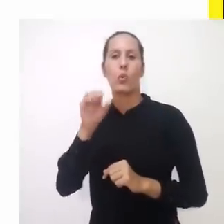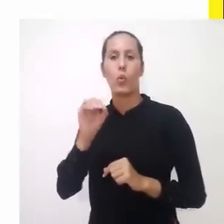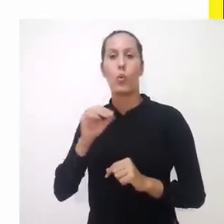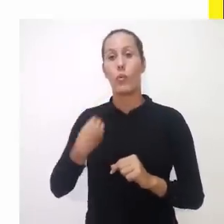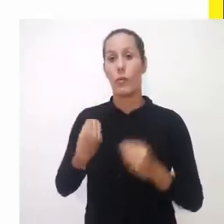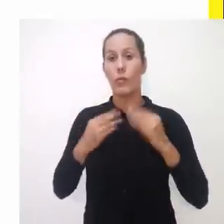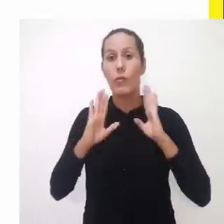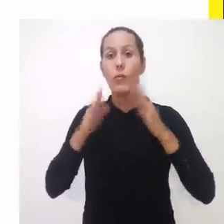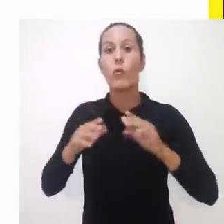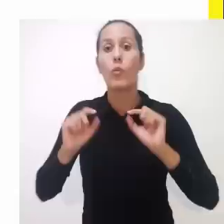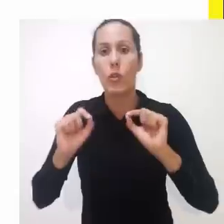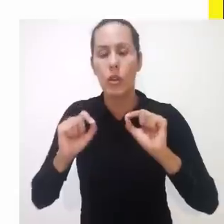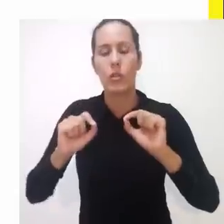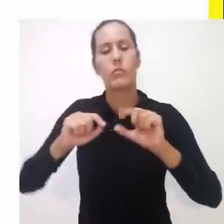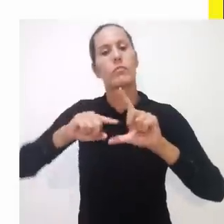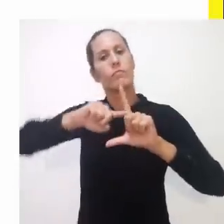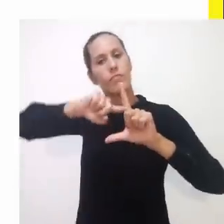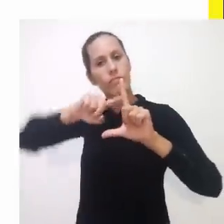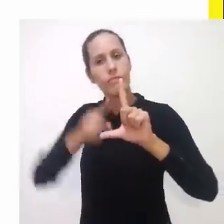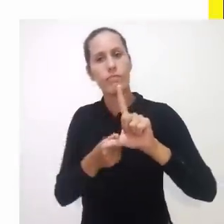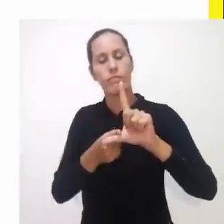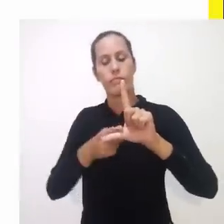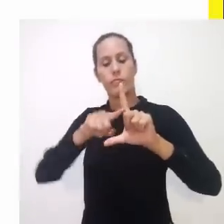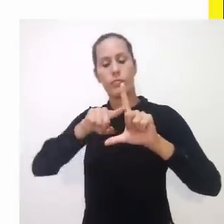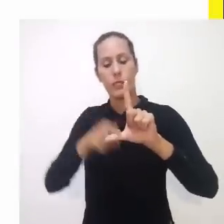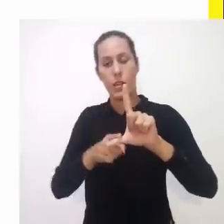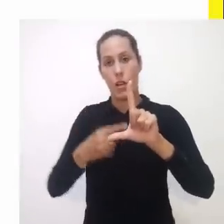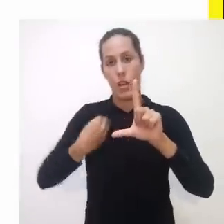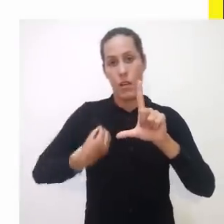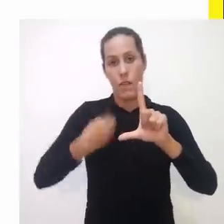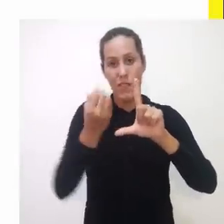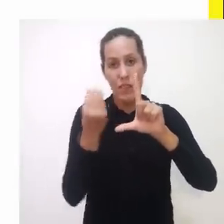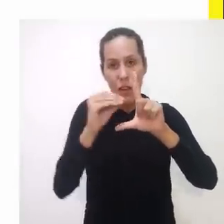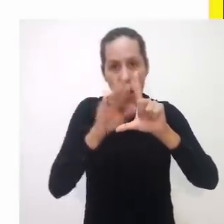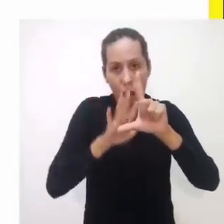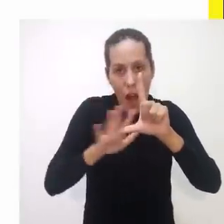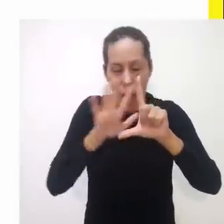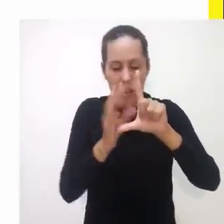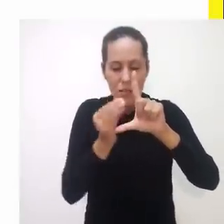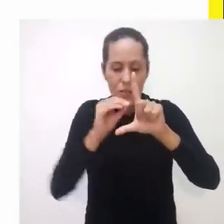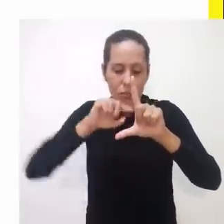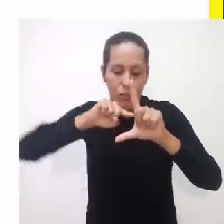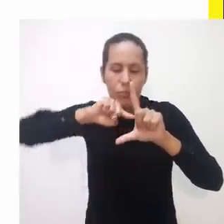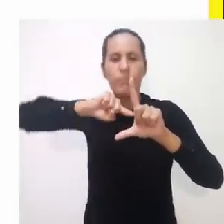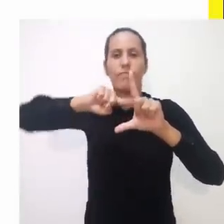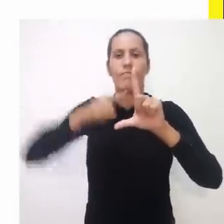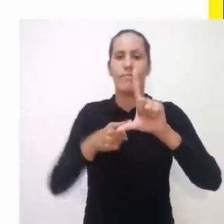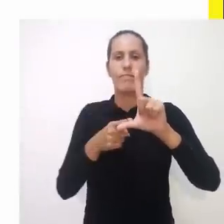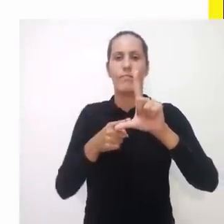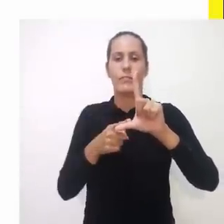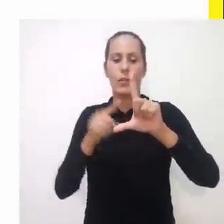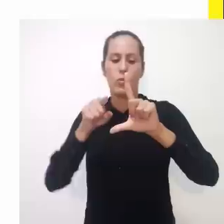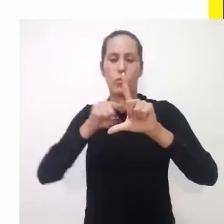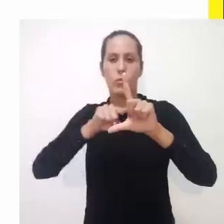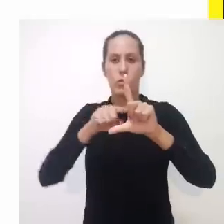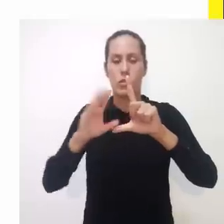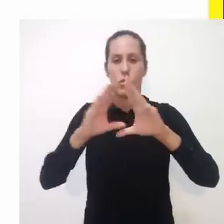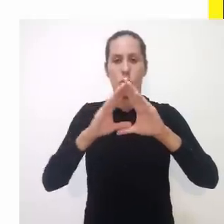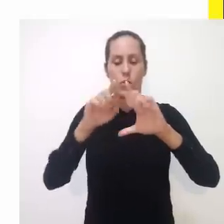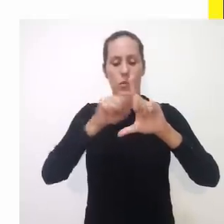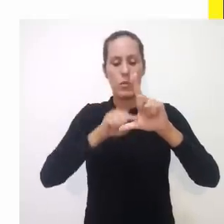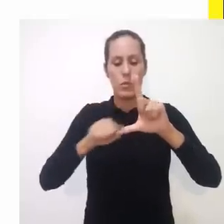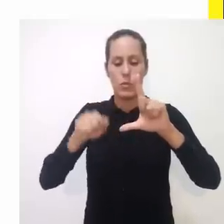triângulo. E tem o ângulo que forma dentro da região interna. Então terá 3 ângulos, que como você vê